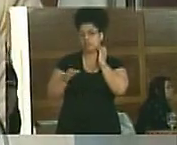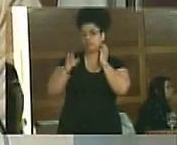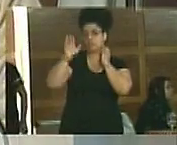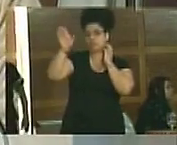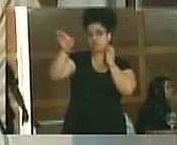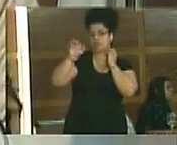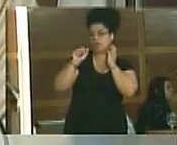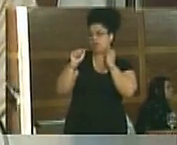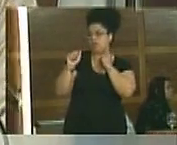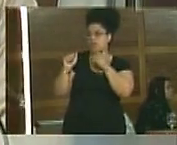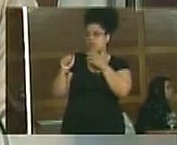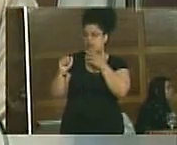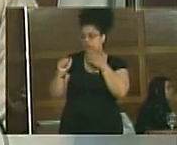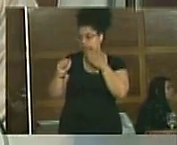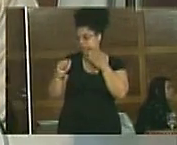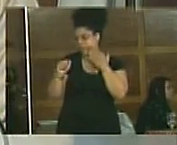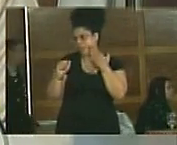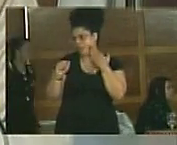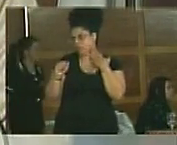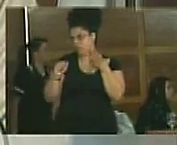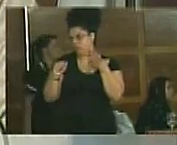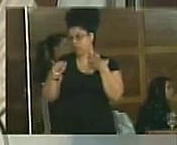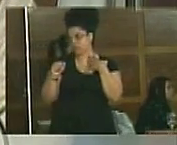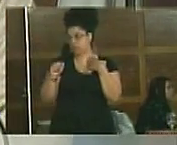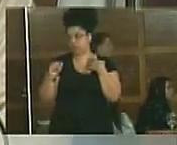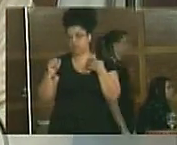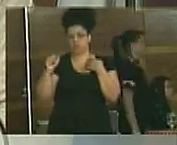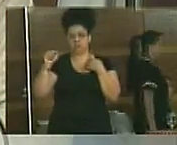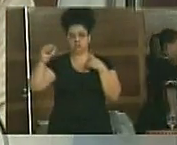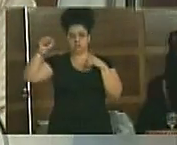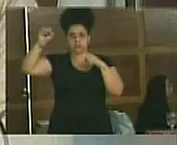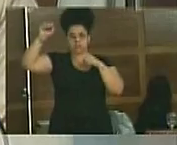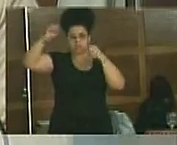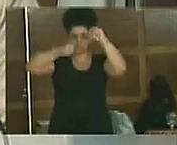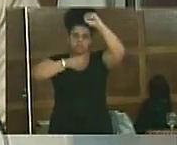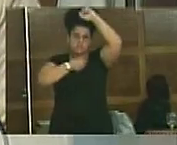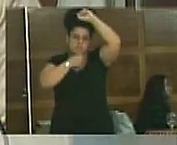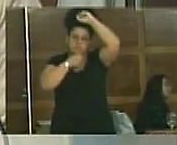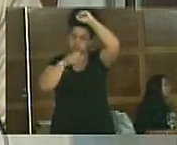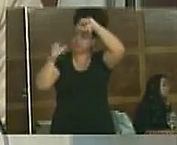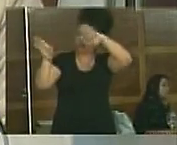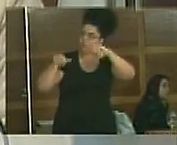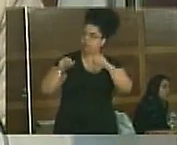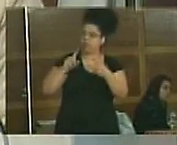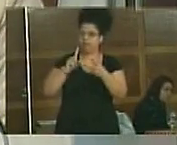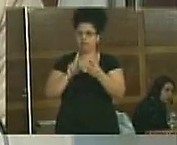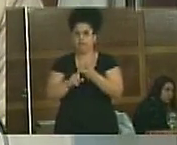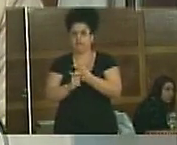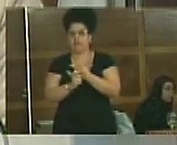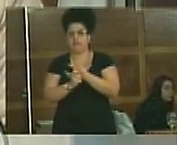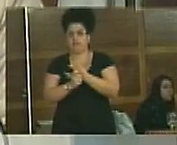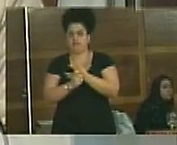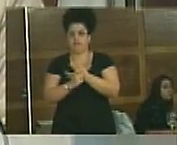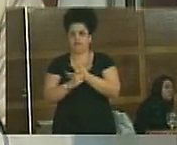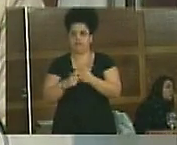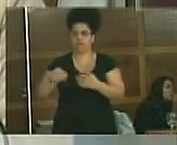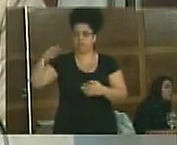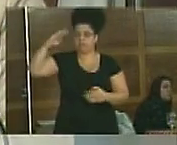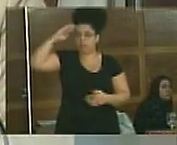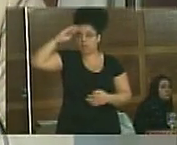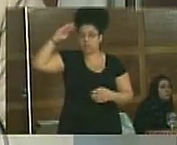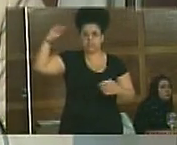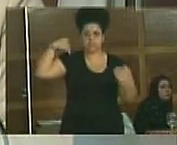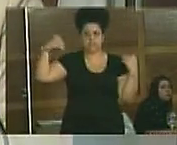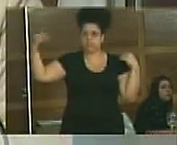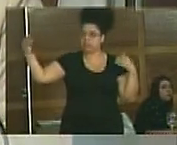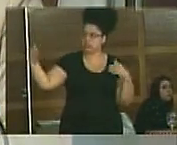ter nenhum projeto com relação à parte social, a gente não vê nenhum projeto educacional extra classe. Eu acho que a gente já